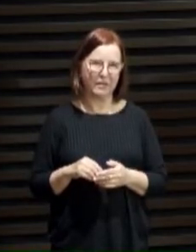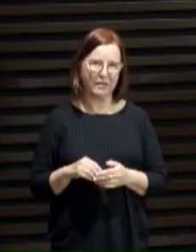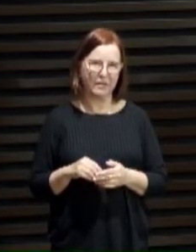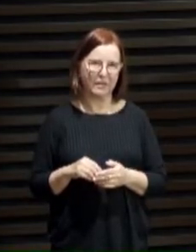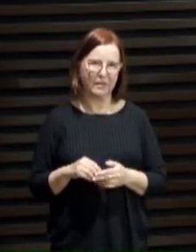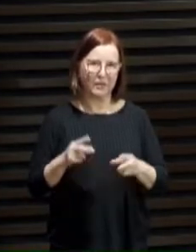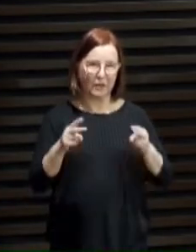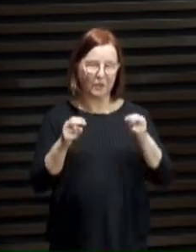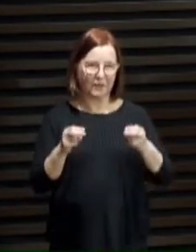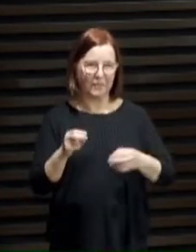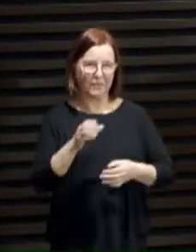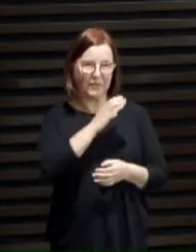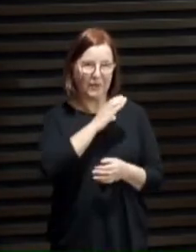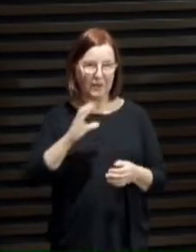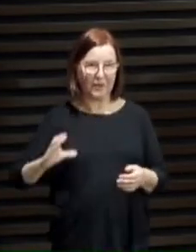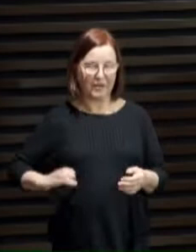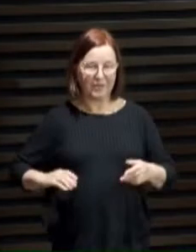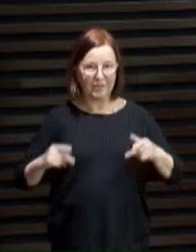que pregou.